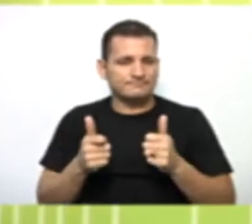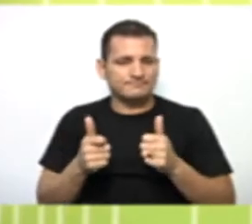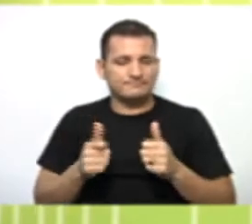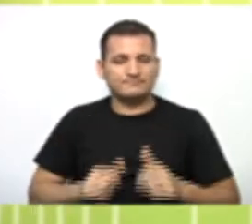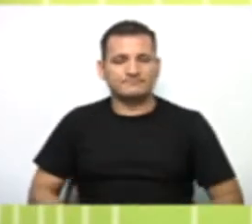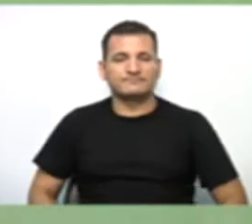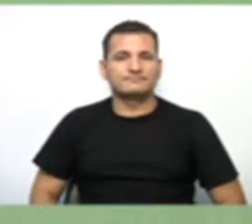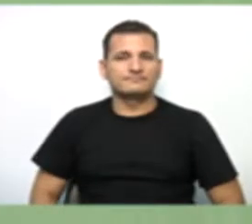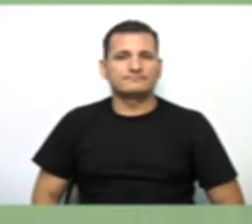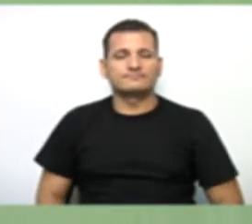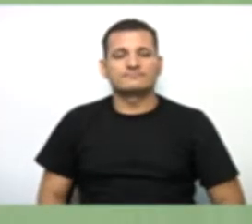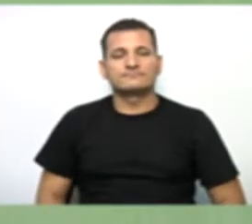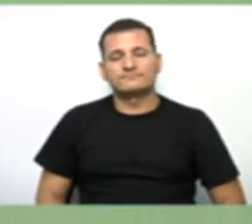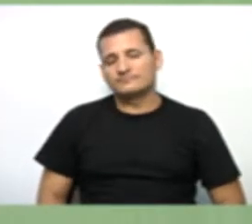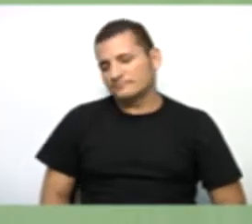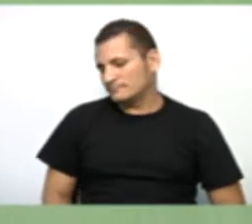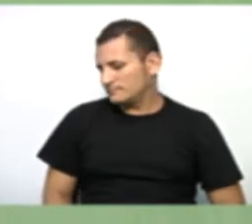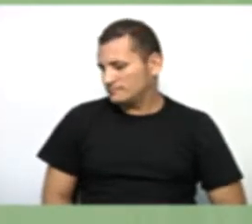lá, continuando.